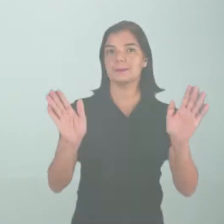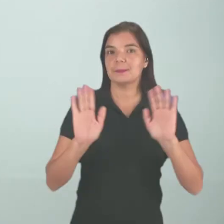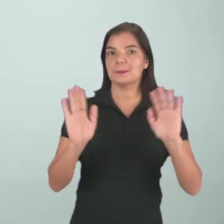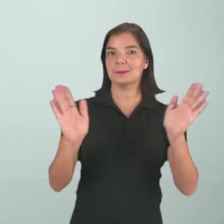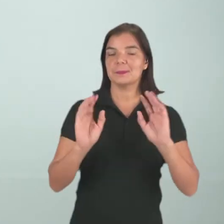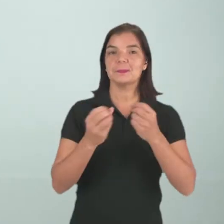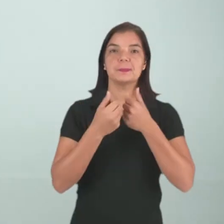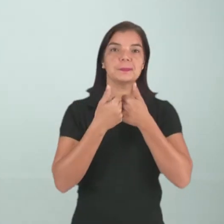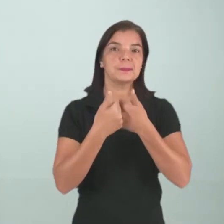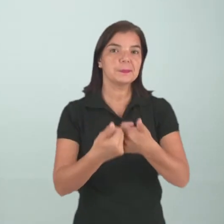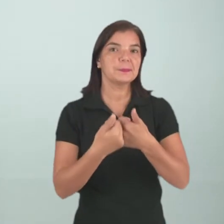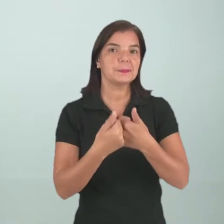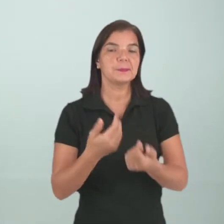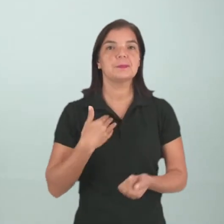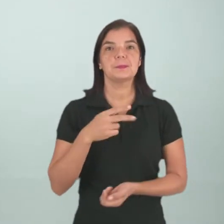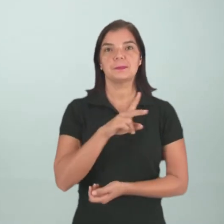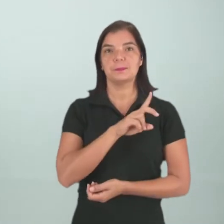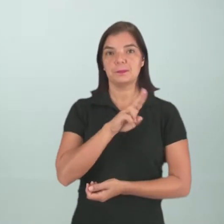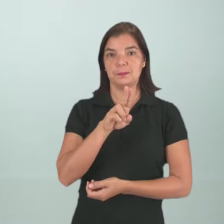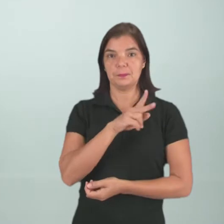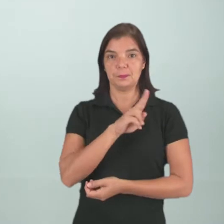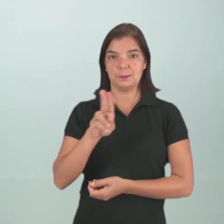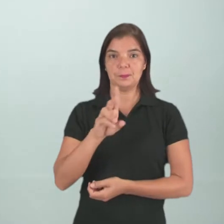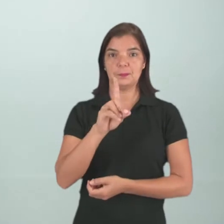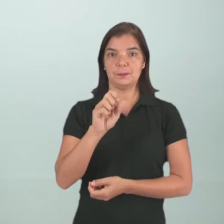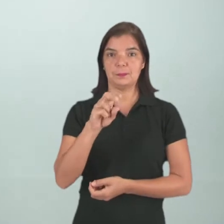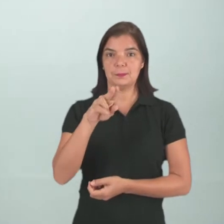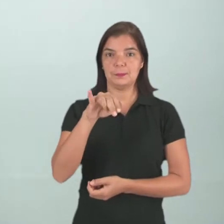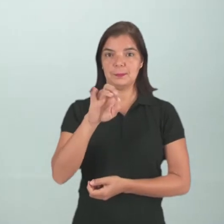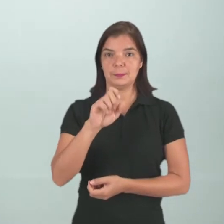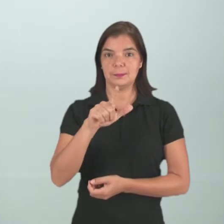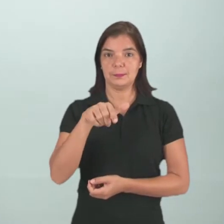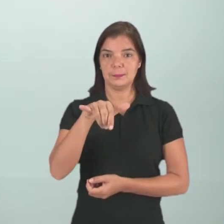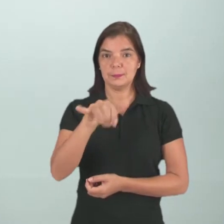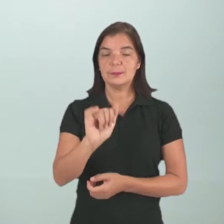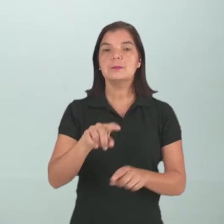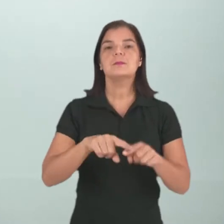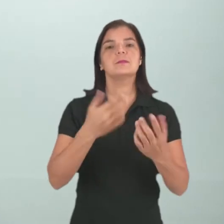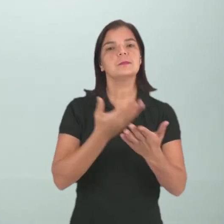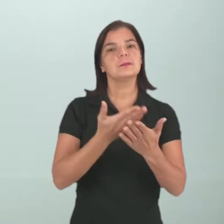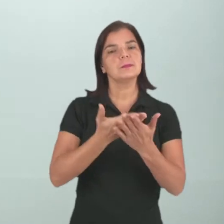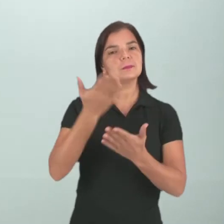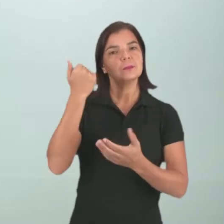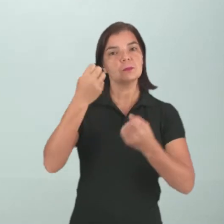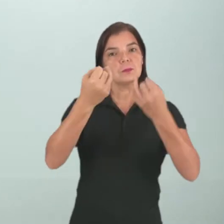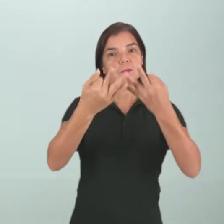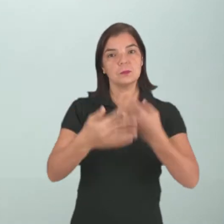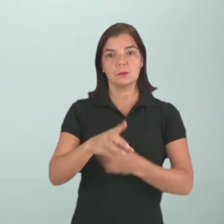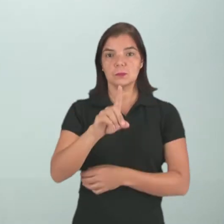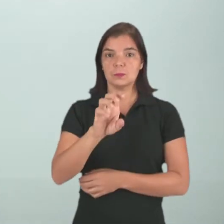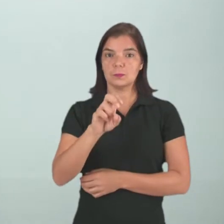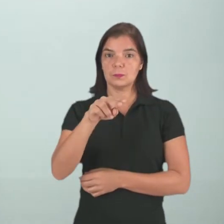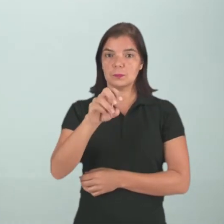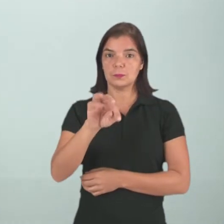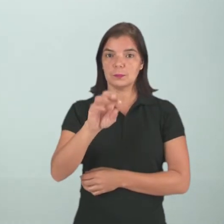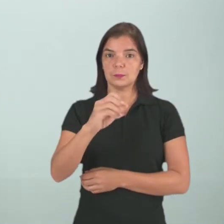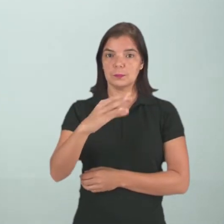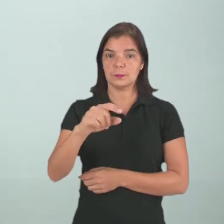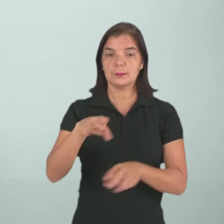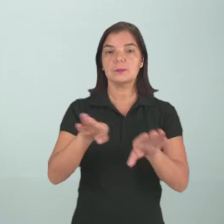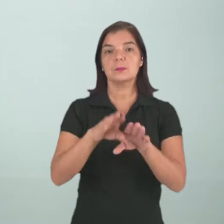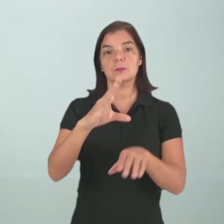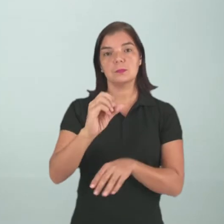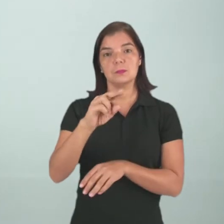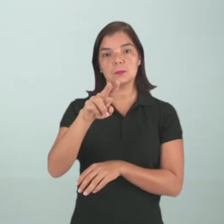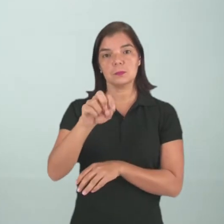Olá, pessoal, tudo bem? Meu nome é Daniele, professora de língua portuguesa. Na aula passada, nós falamos sobre denotação e